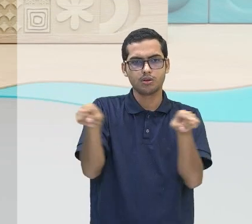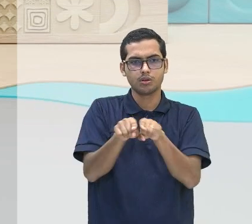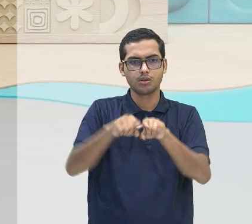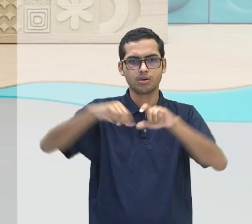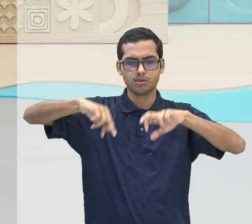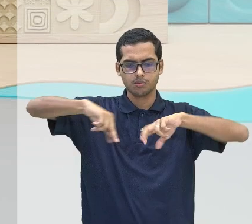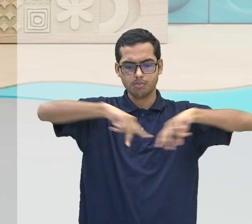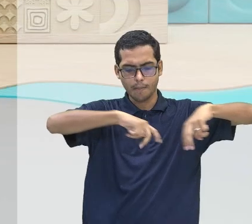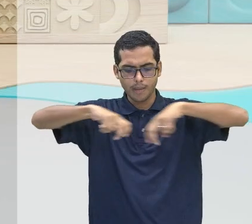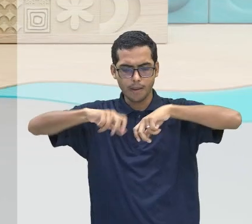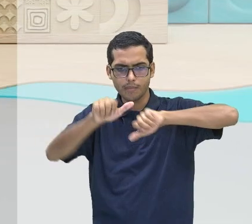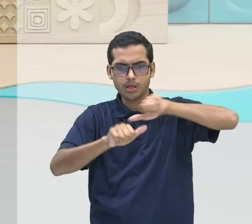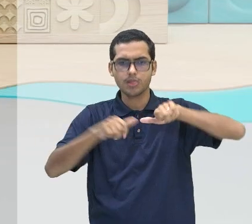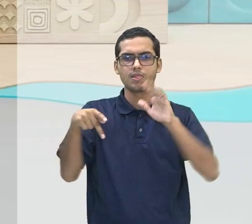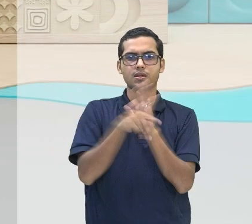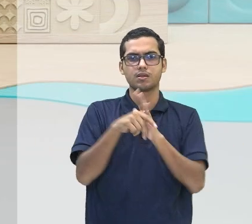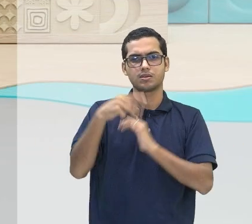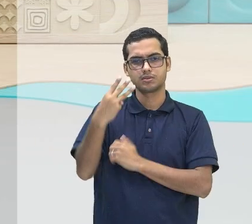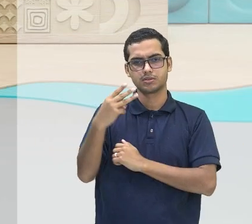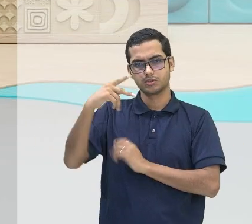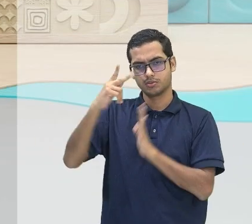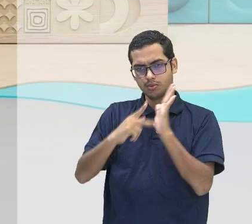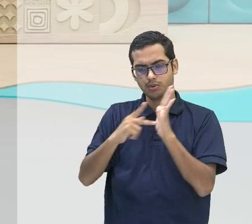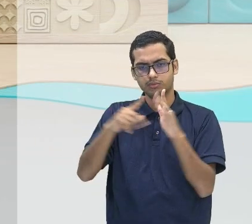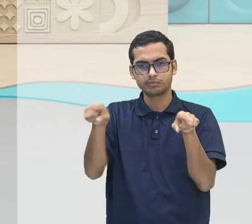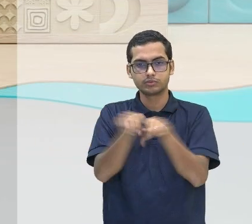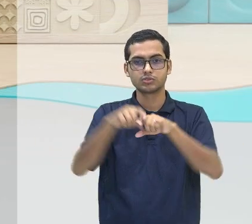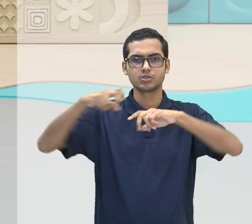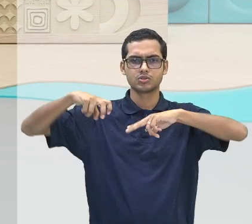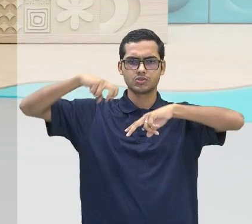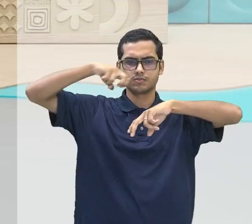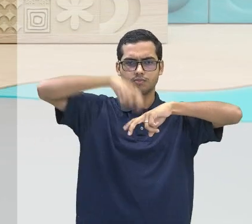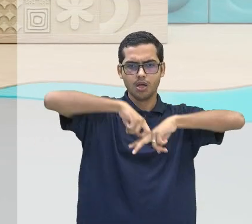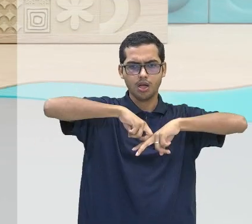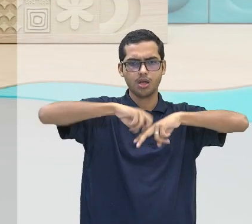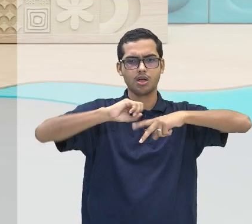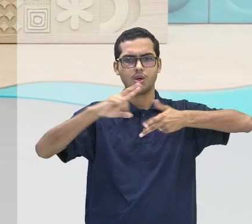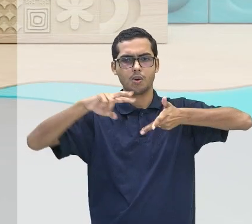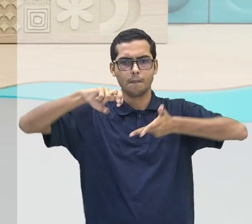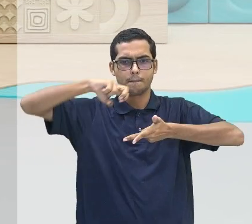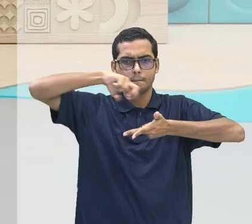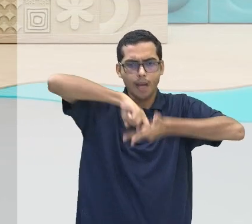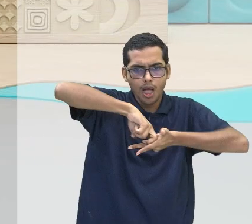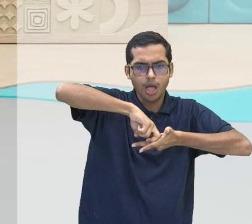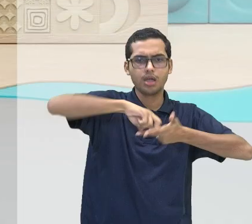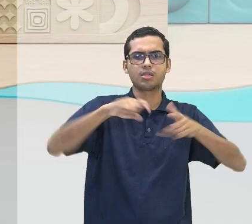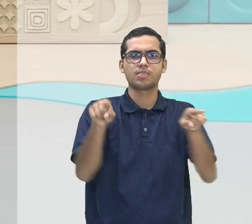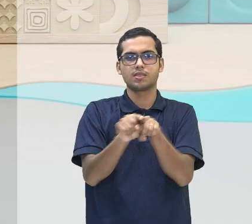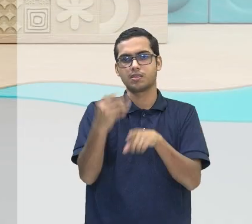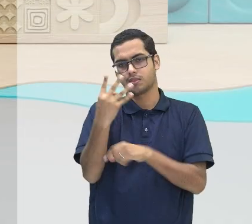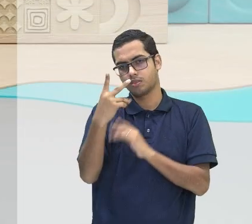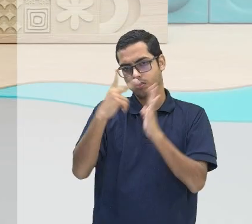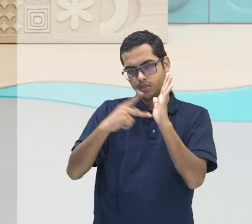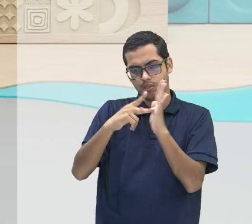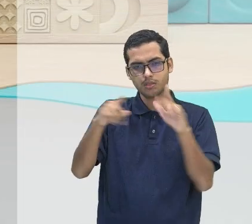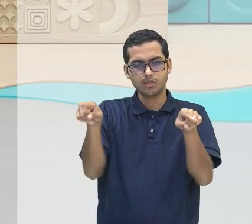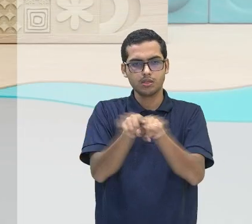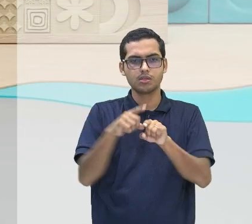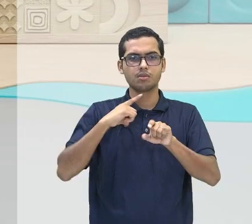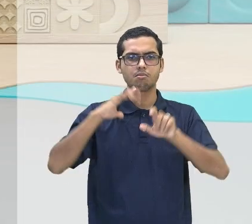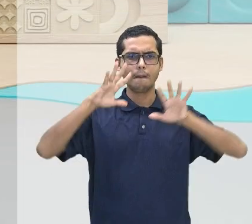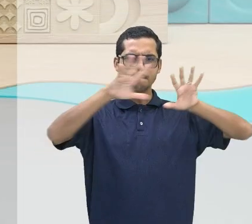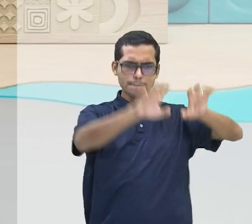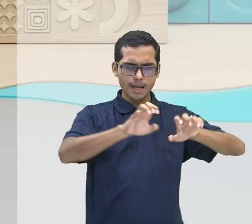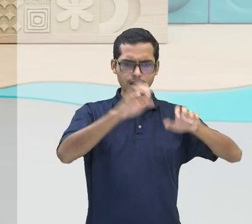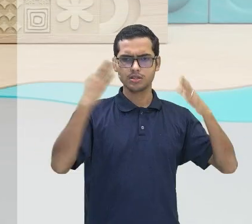valendo 3 pontos, a montada e montada pelas costas valem 4 pontos, e pegada pelas costas mais